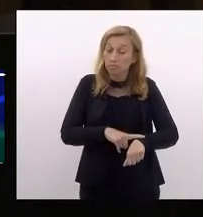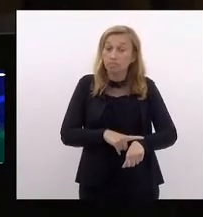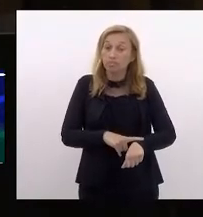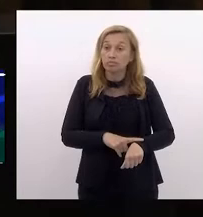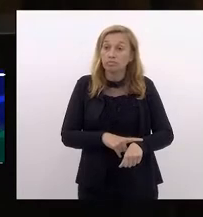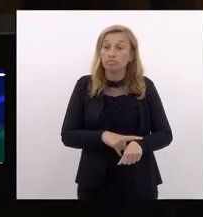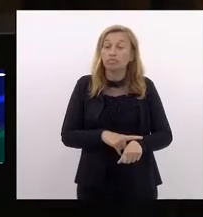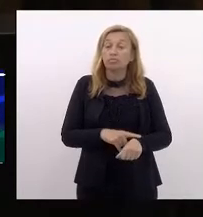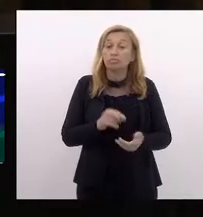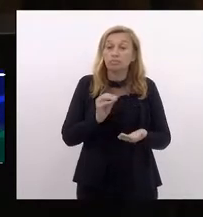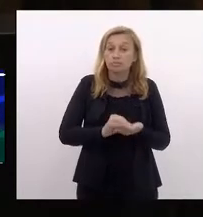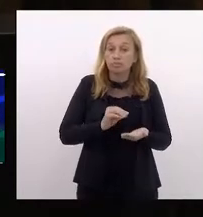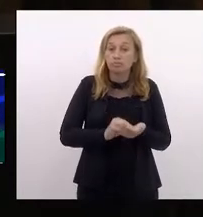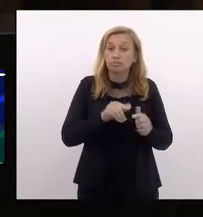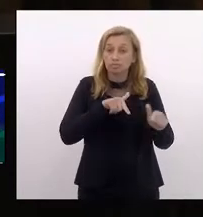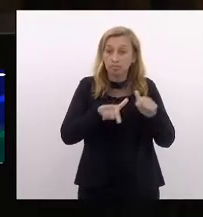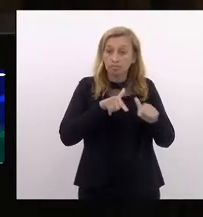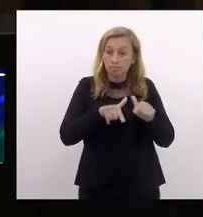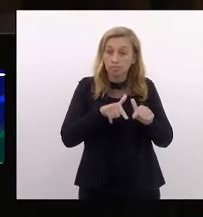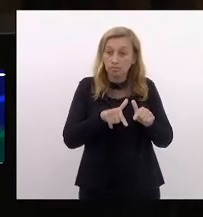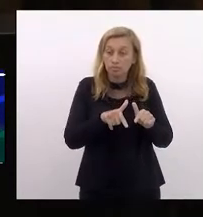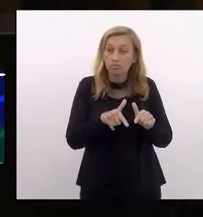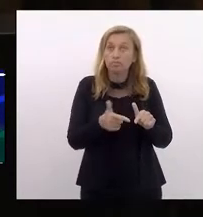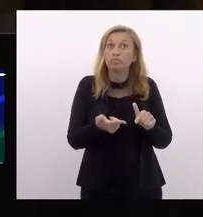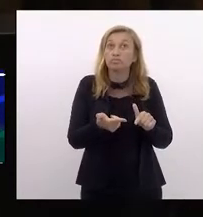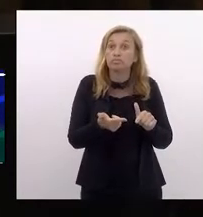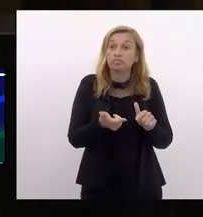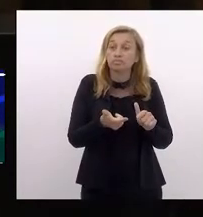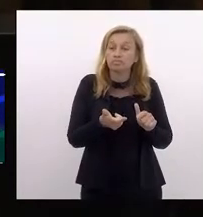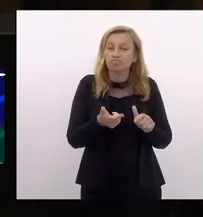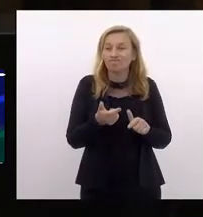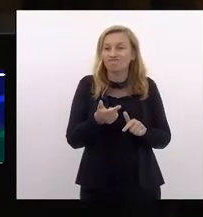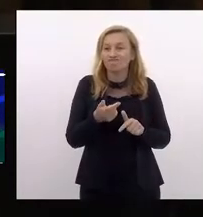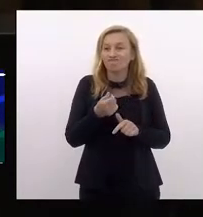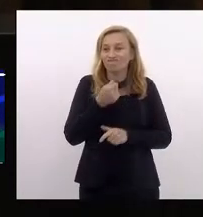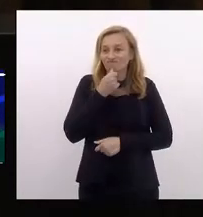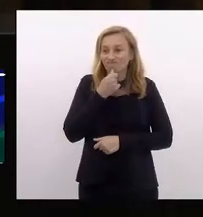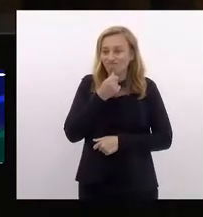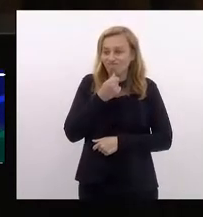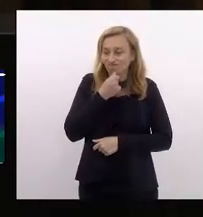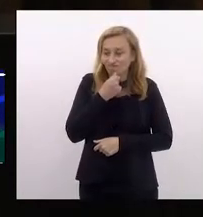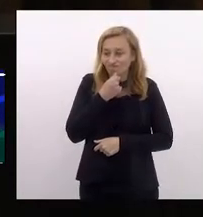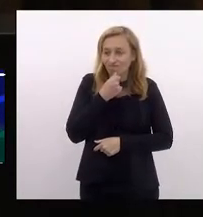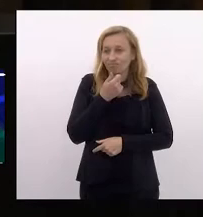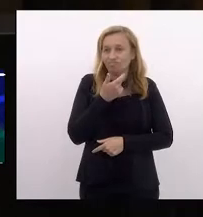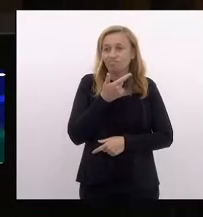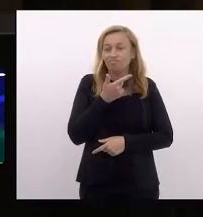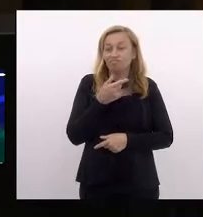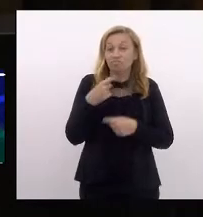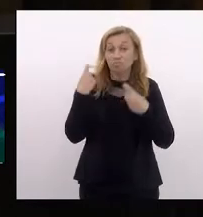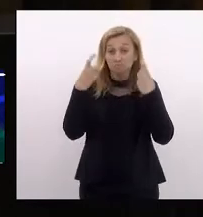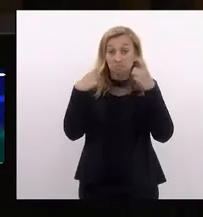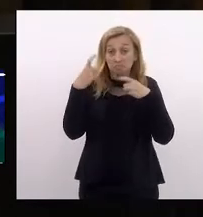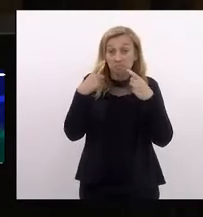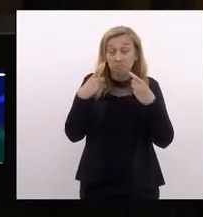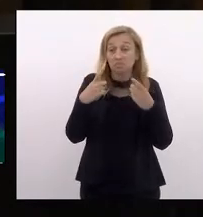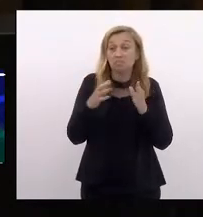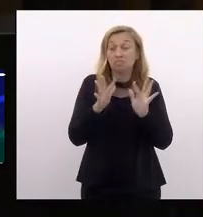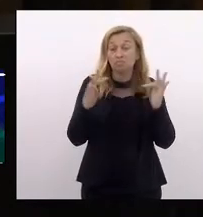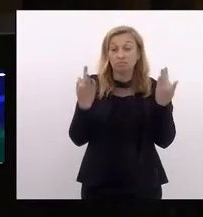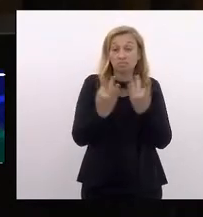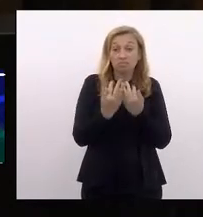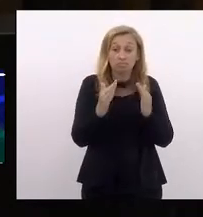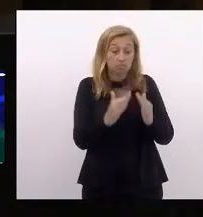que o desemprego é algo aterrorizante é algo que têm deixado famílias